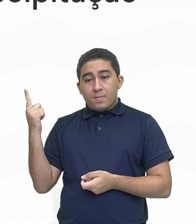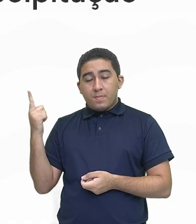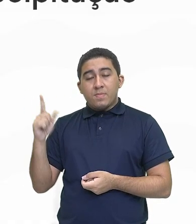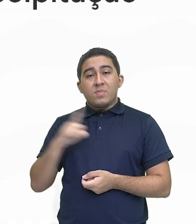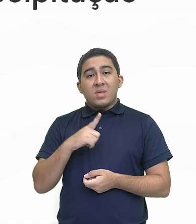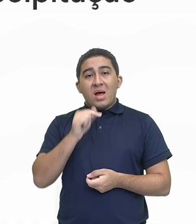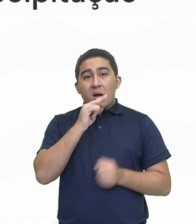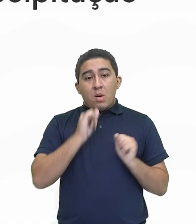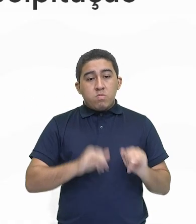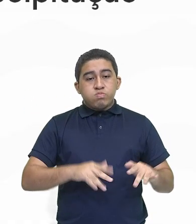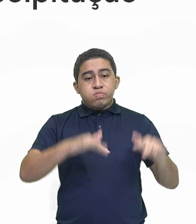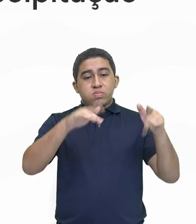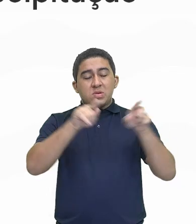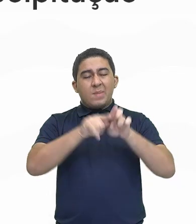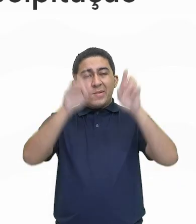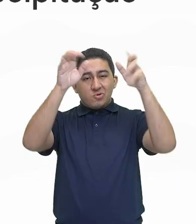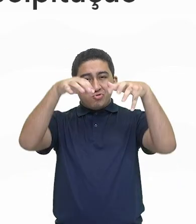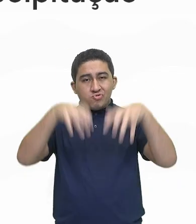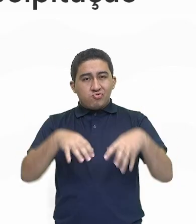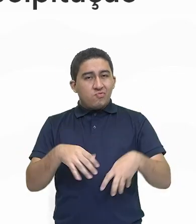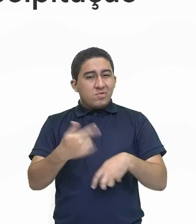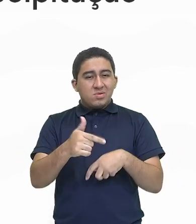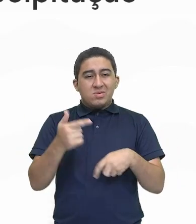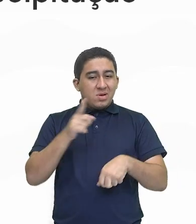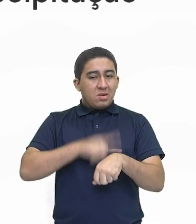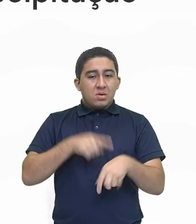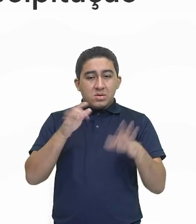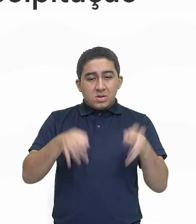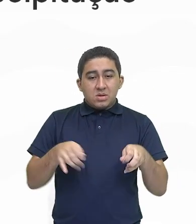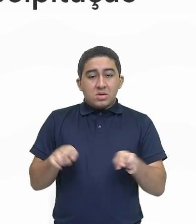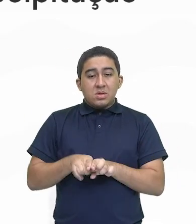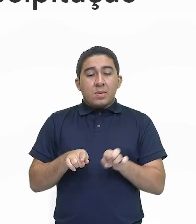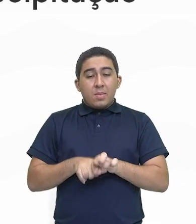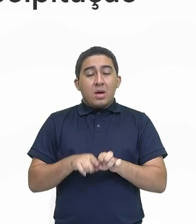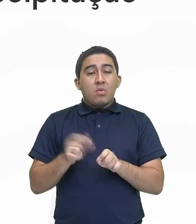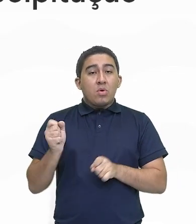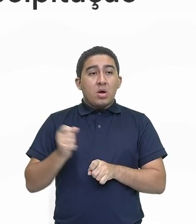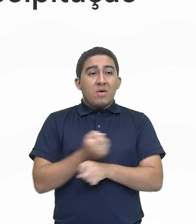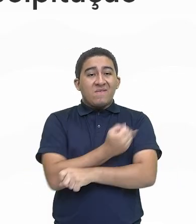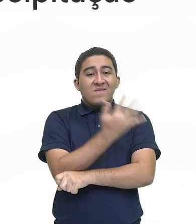evaporação e precipitação irregular da vegetação xerófita, que é aquela